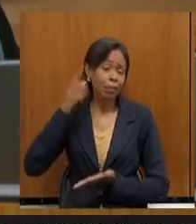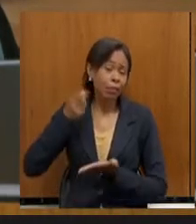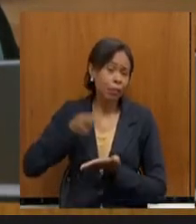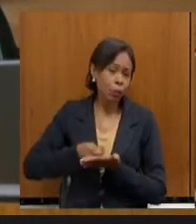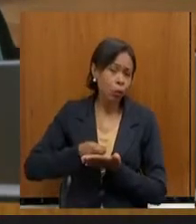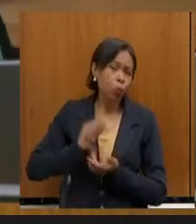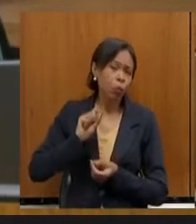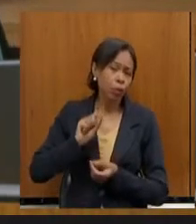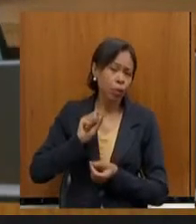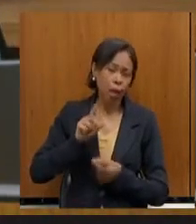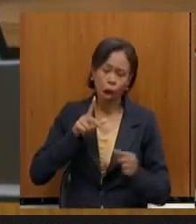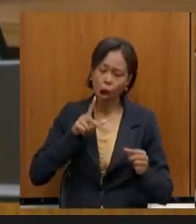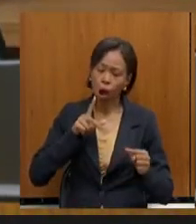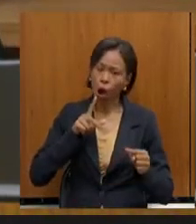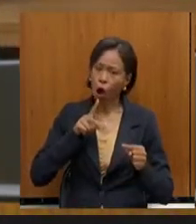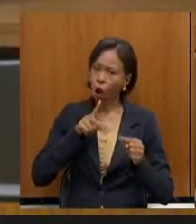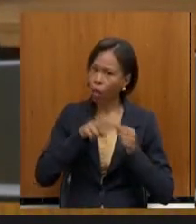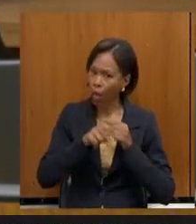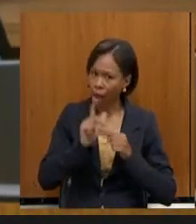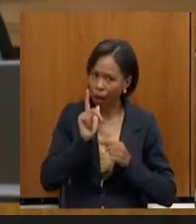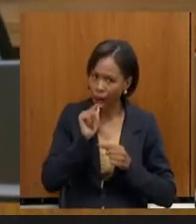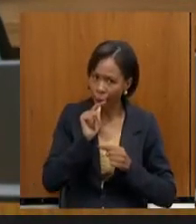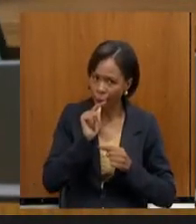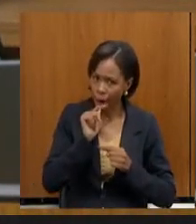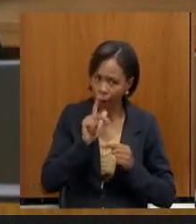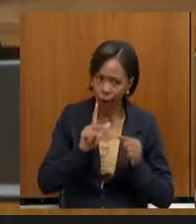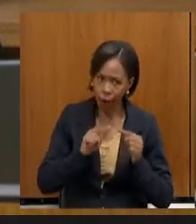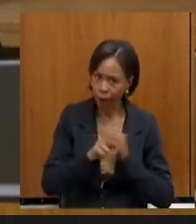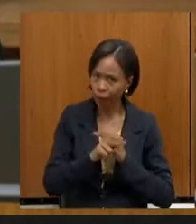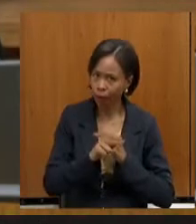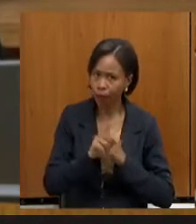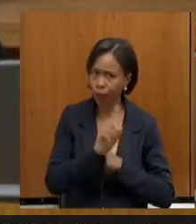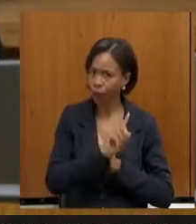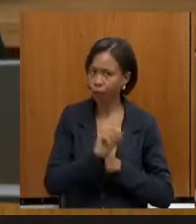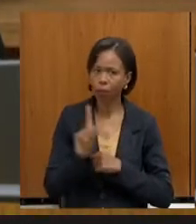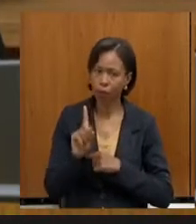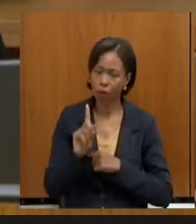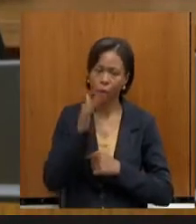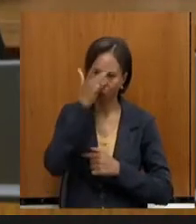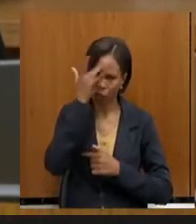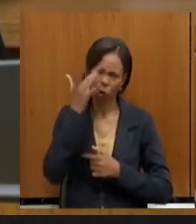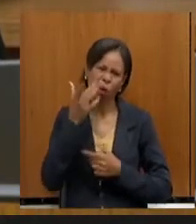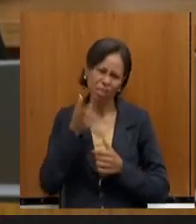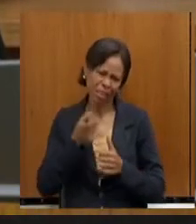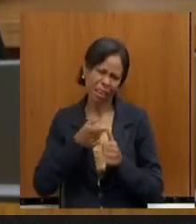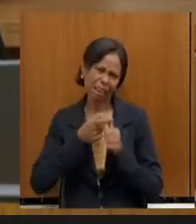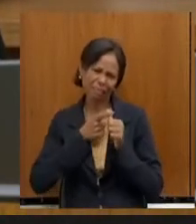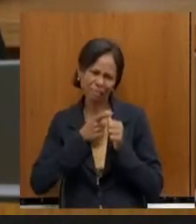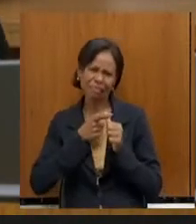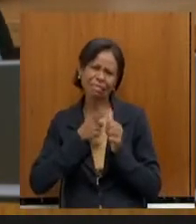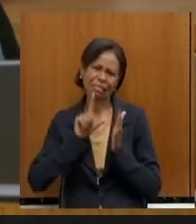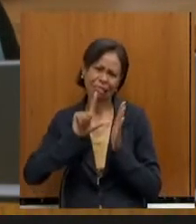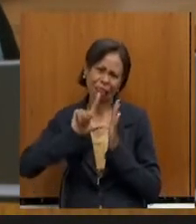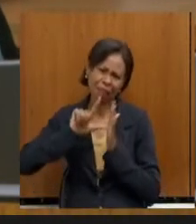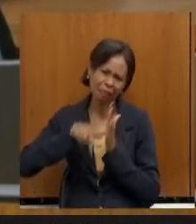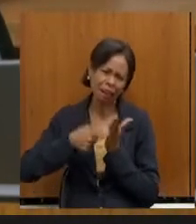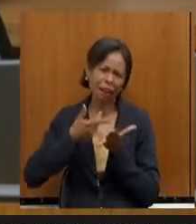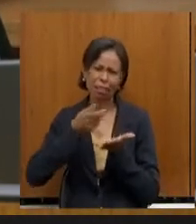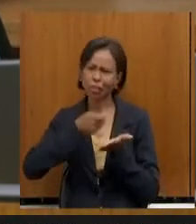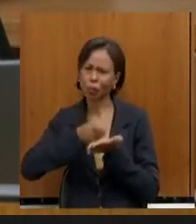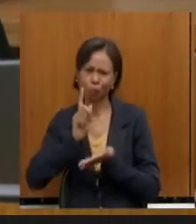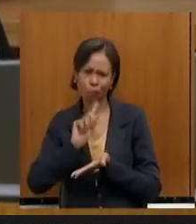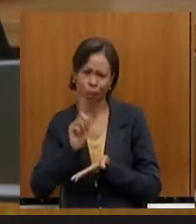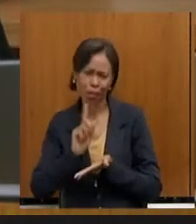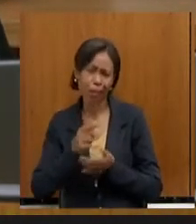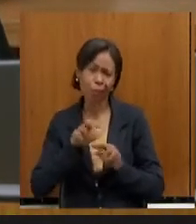fazer corte e aqueles que não pagaram no início da pandemia por questões econômicas e